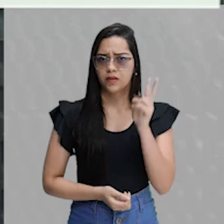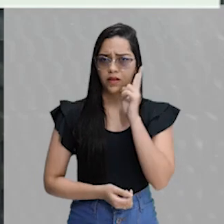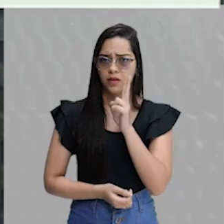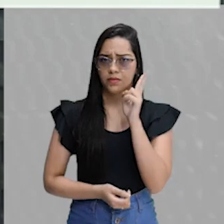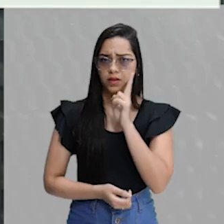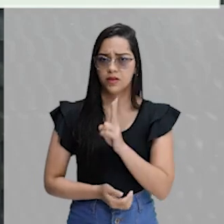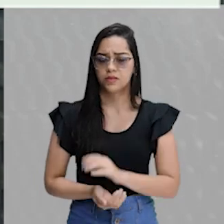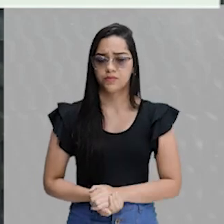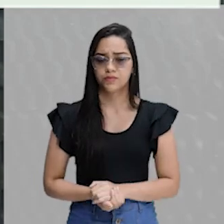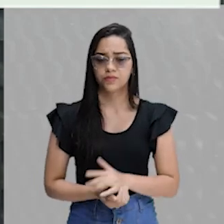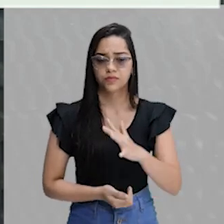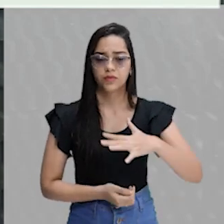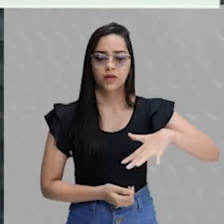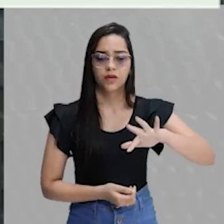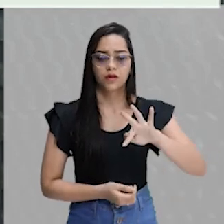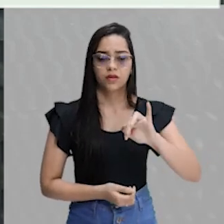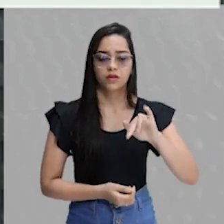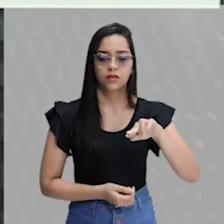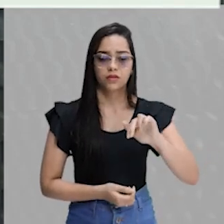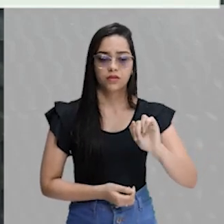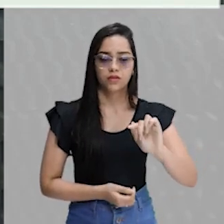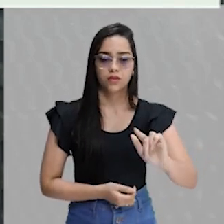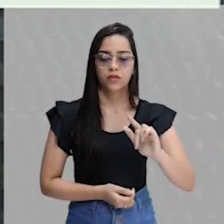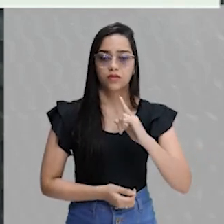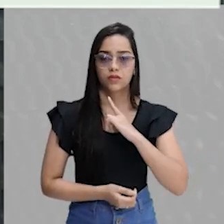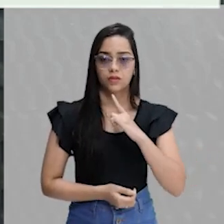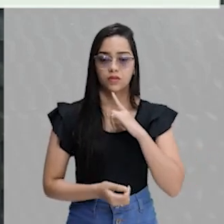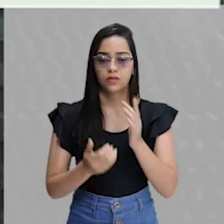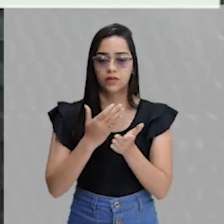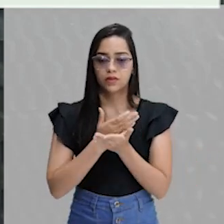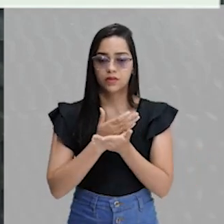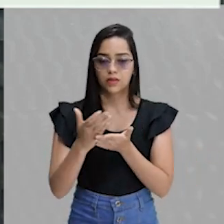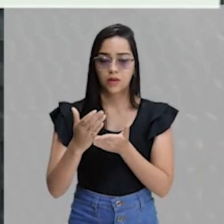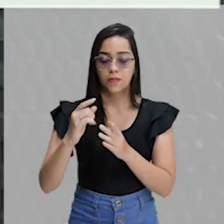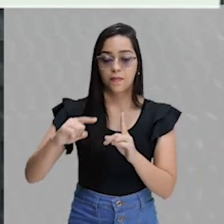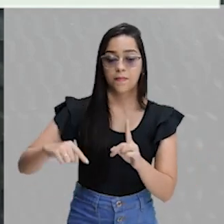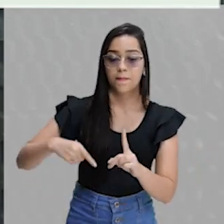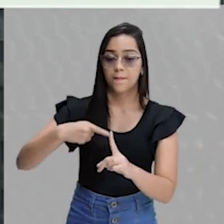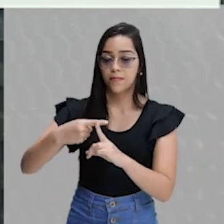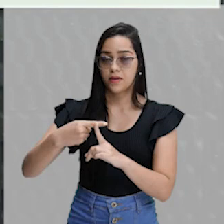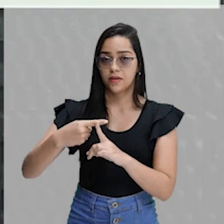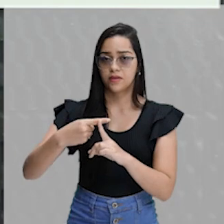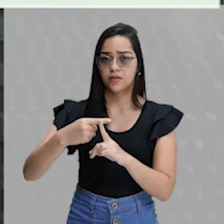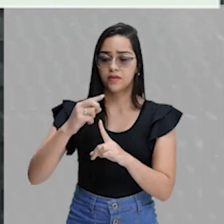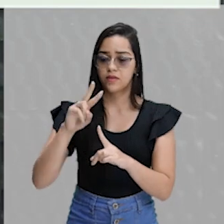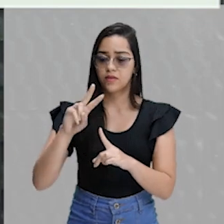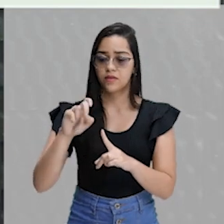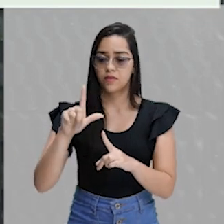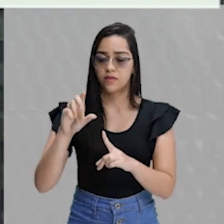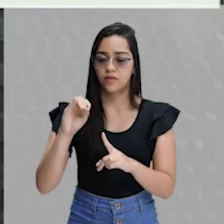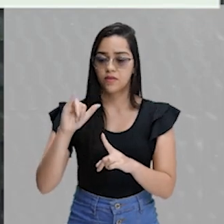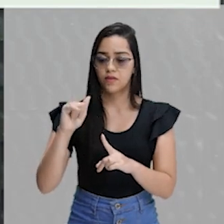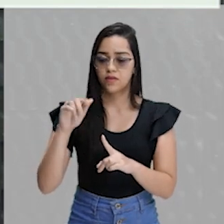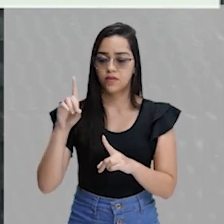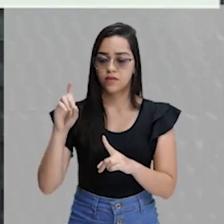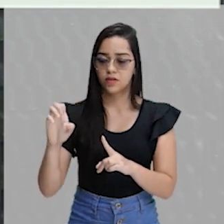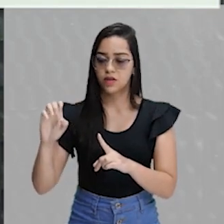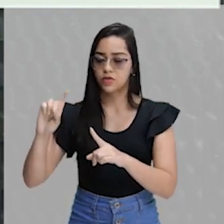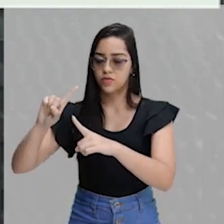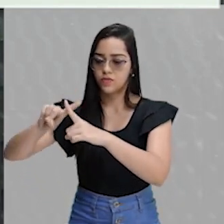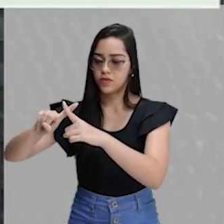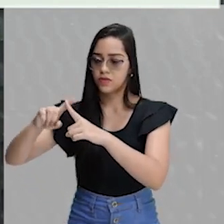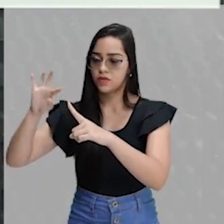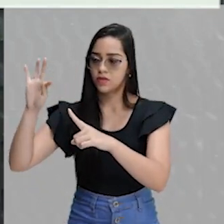lembrar, ó, espaço final é igual ao espaço inicial mais velocidade